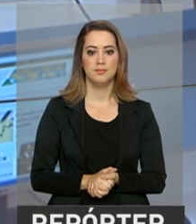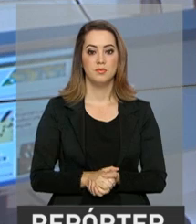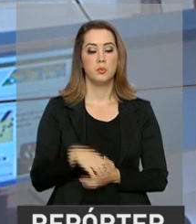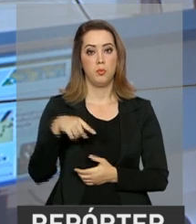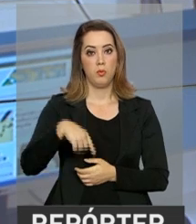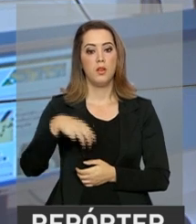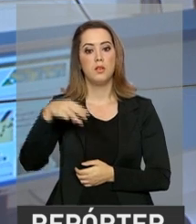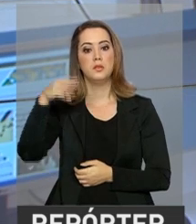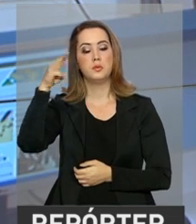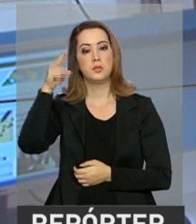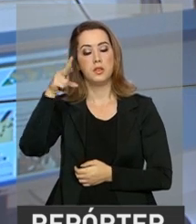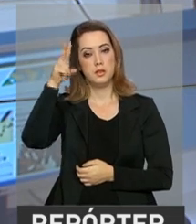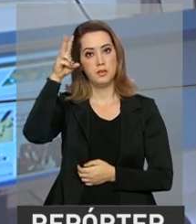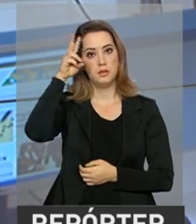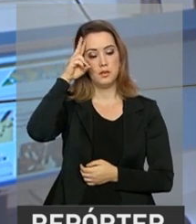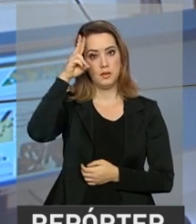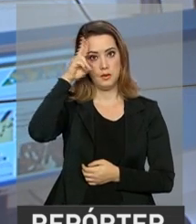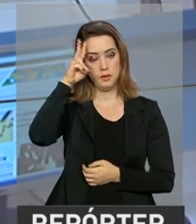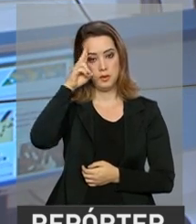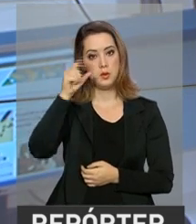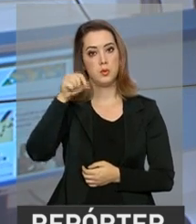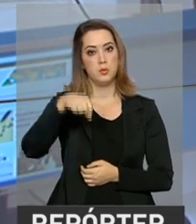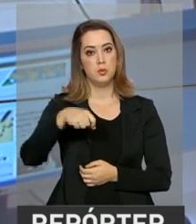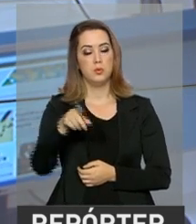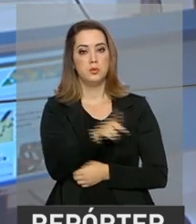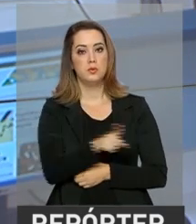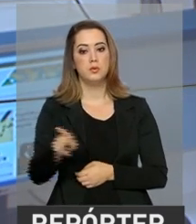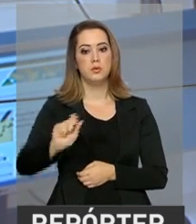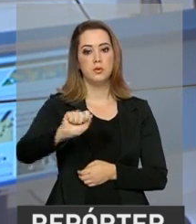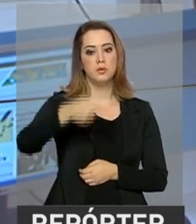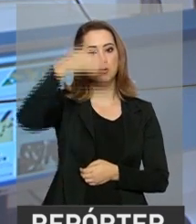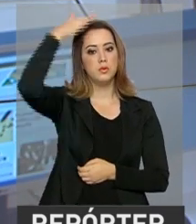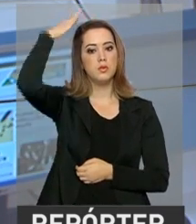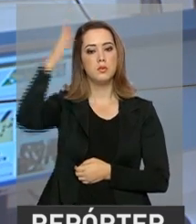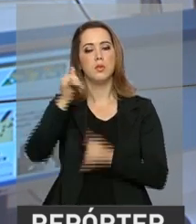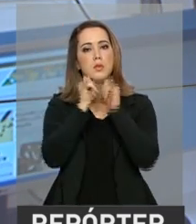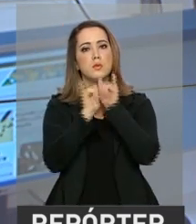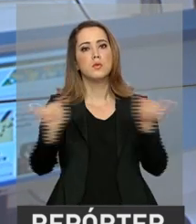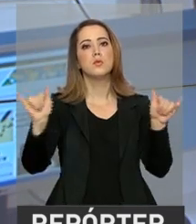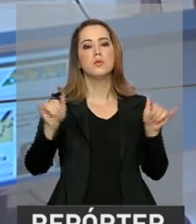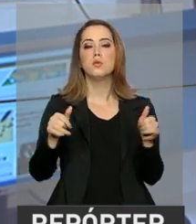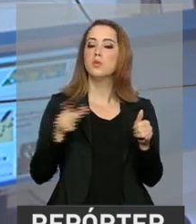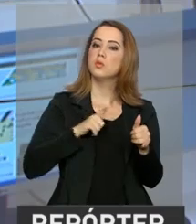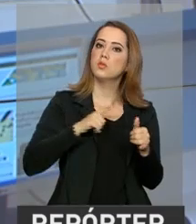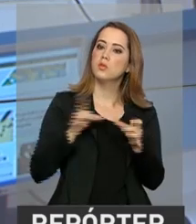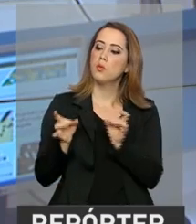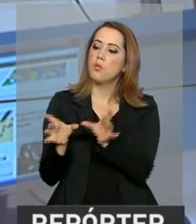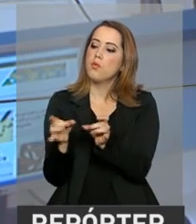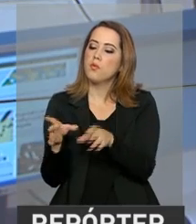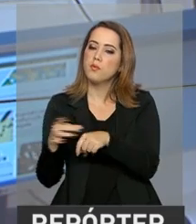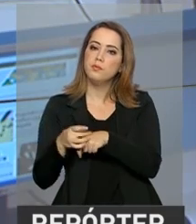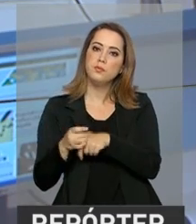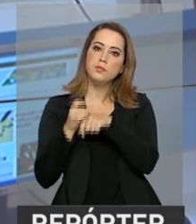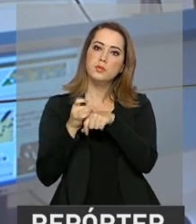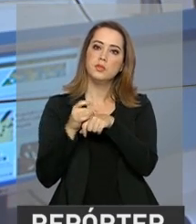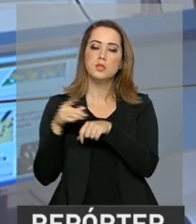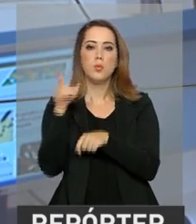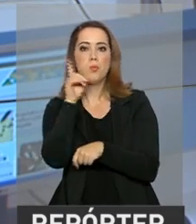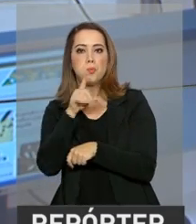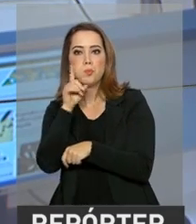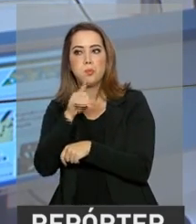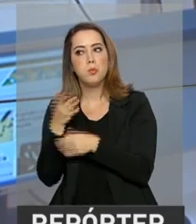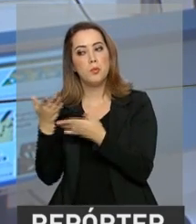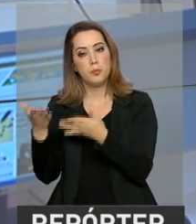Nesta segunda-feira, o presidente em exercício Michel Temer anunciou a abertura do mercado norte-americano para a carne bovina in natura do